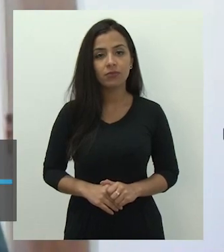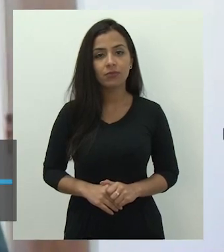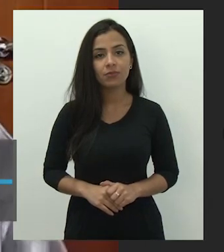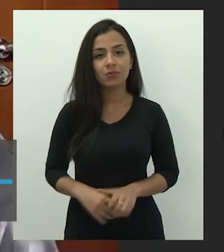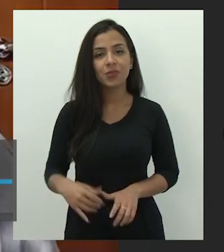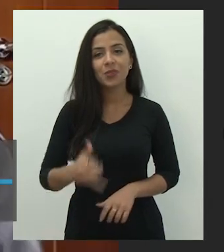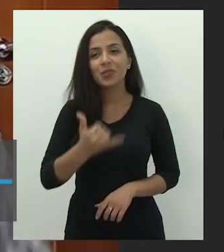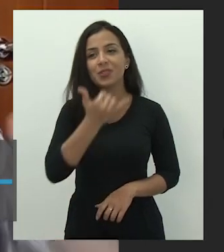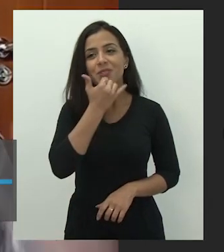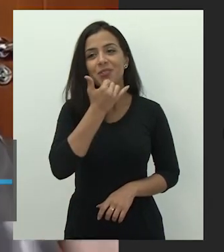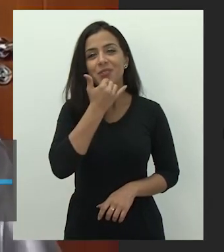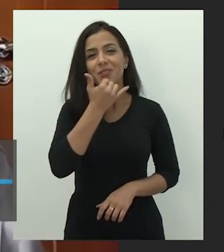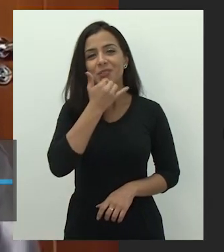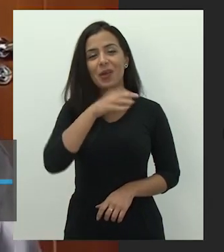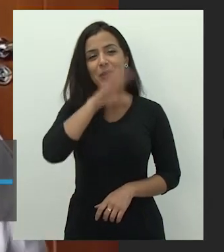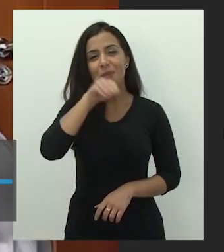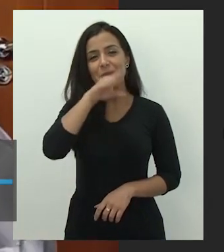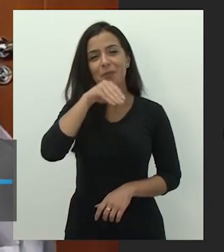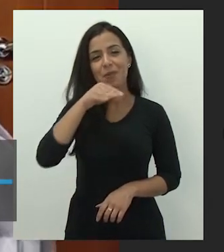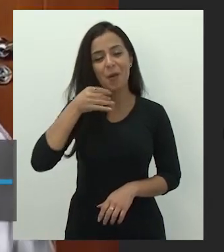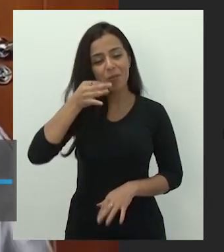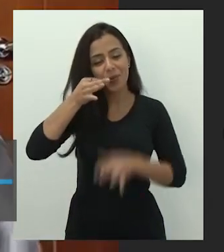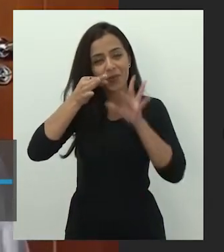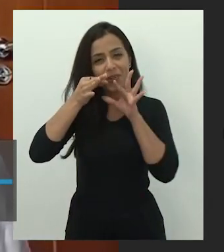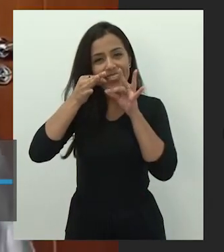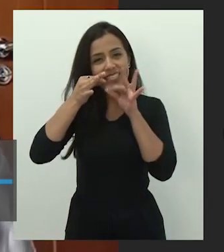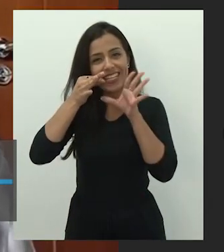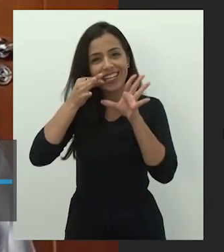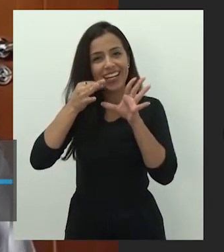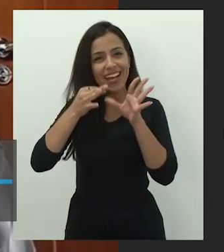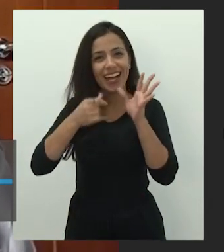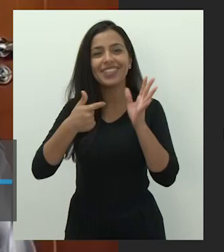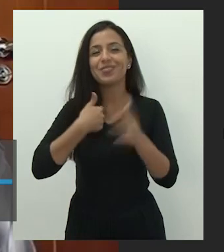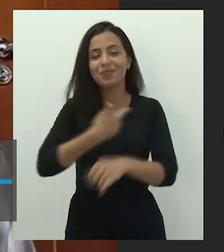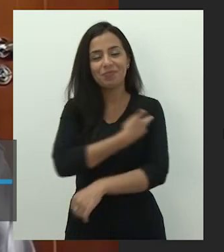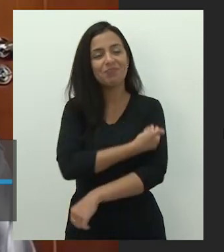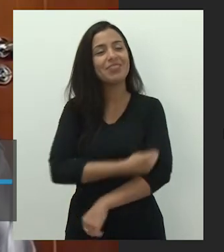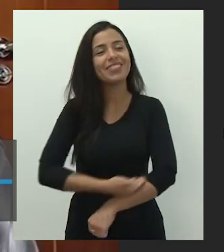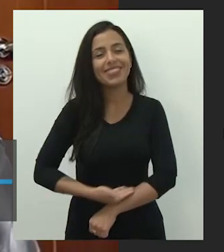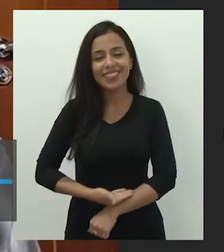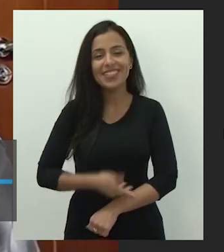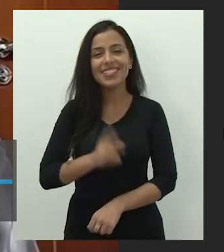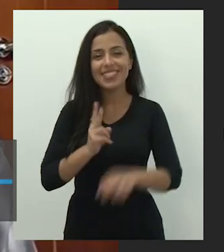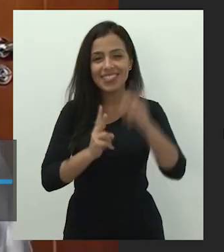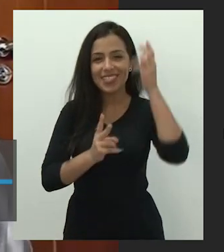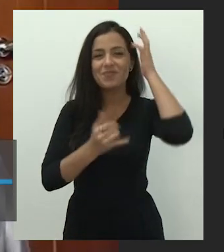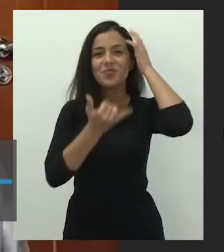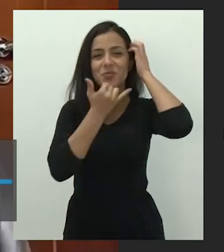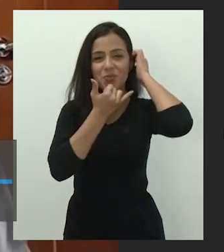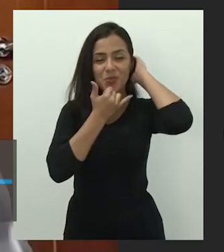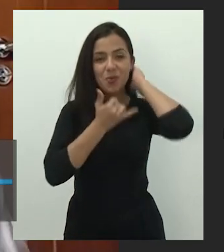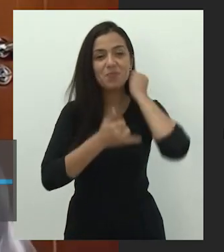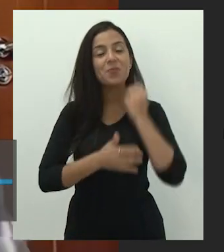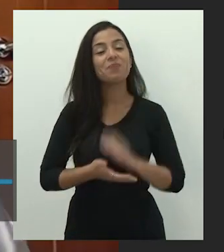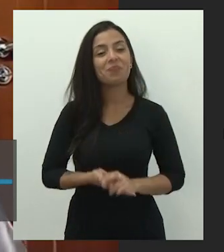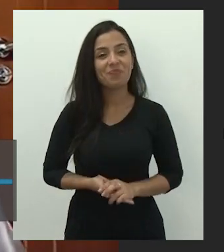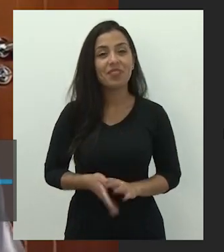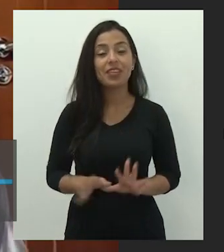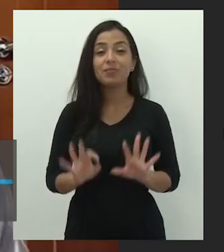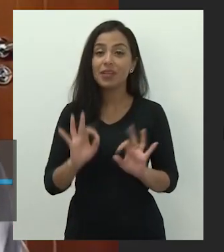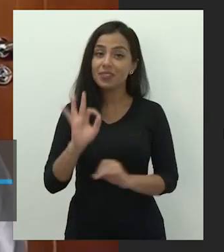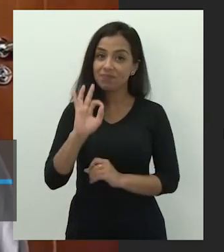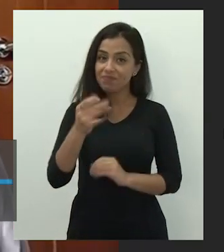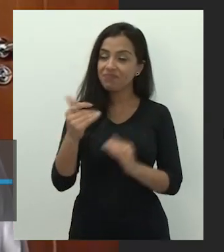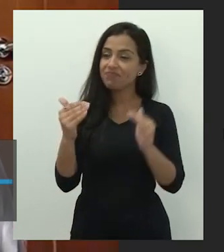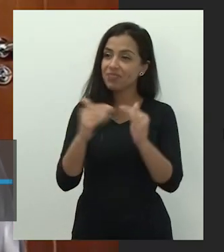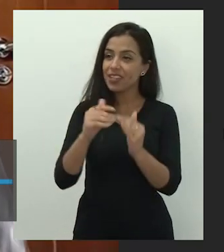Desculpa, gente, eu tava falando com o microfone desligado. Eu tenho mania de fazer isso, já, gente. É exatamente isso,